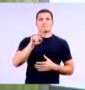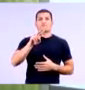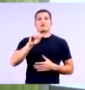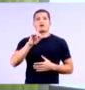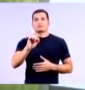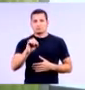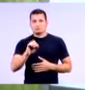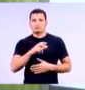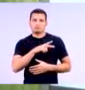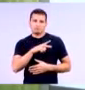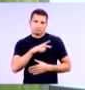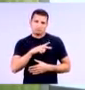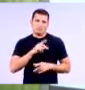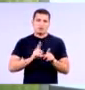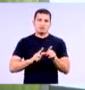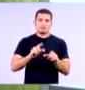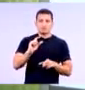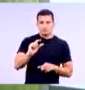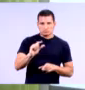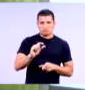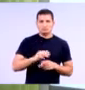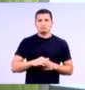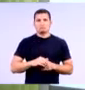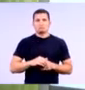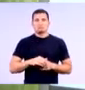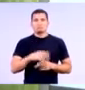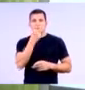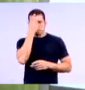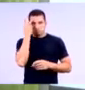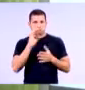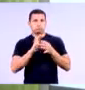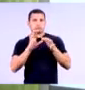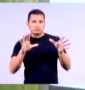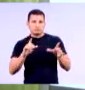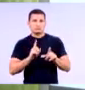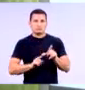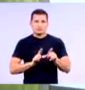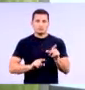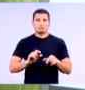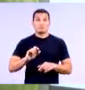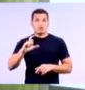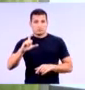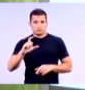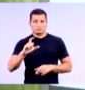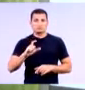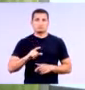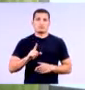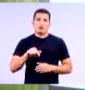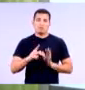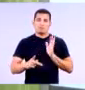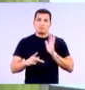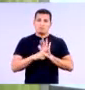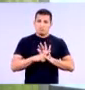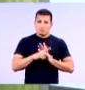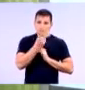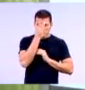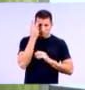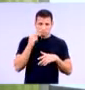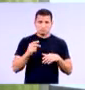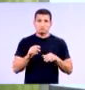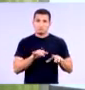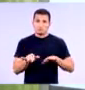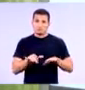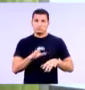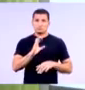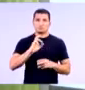com letra minúscula e público iniciar com letra maiúscula é muito próprio do pessoal que programa em C#,